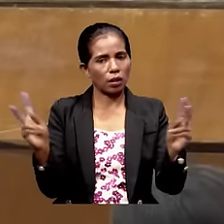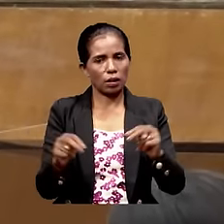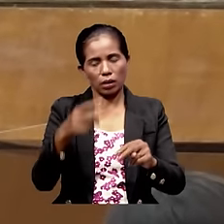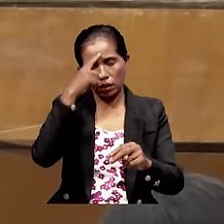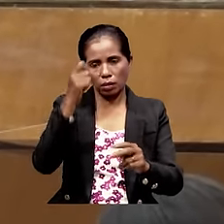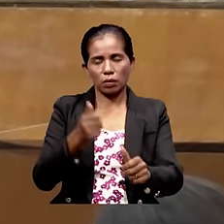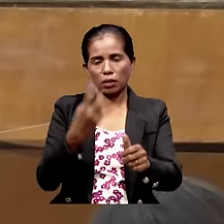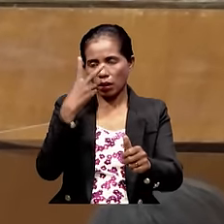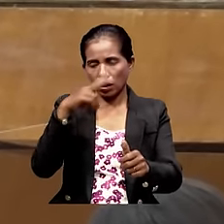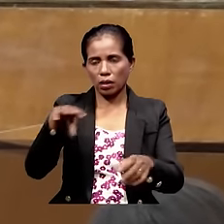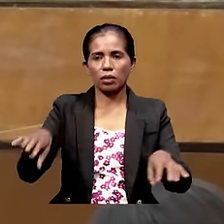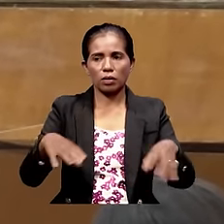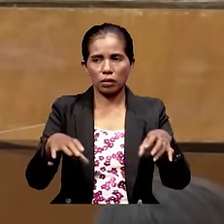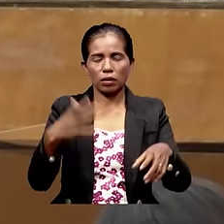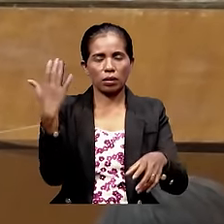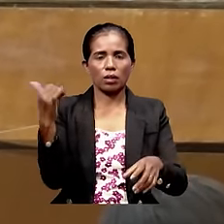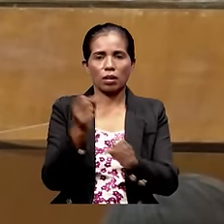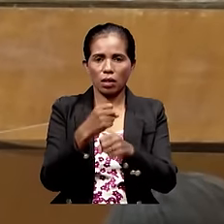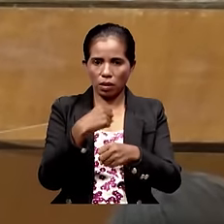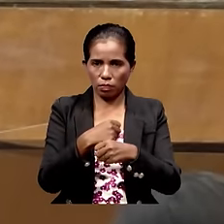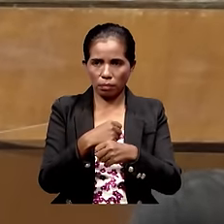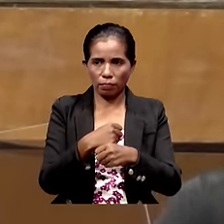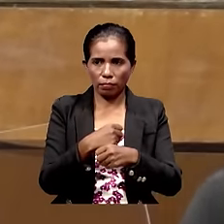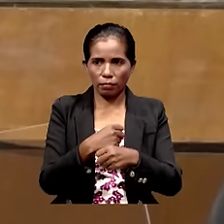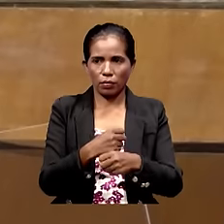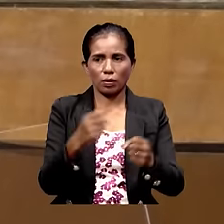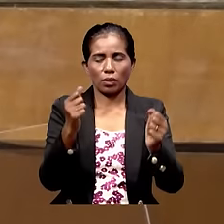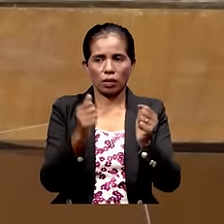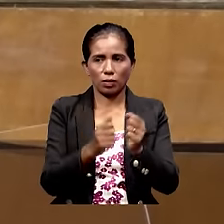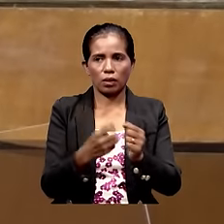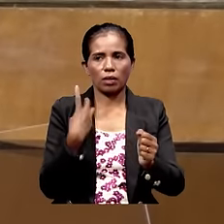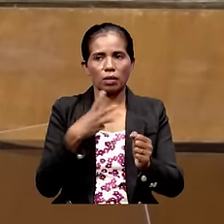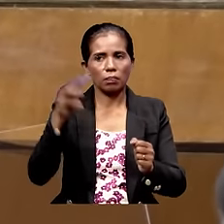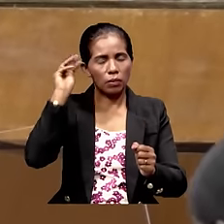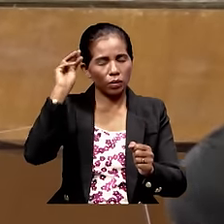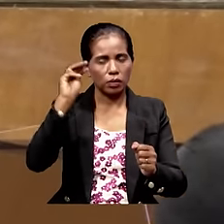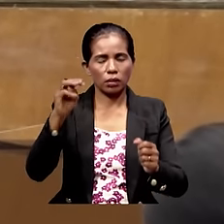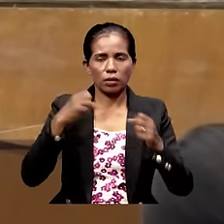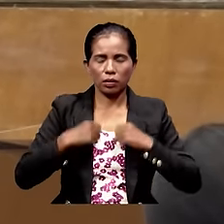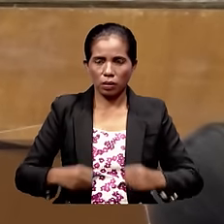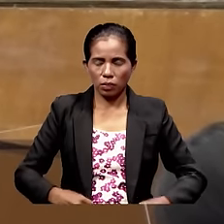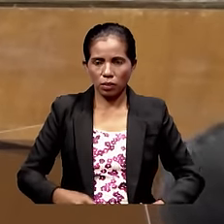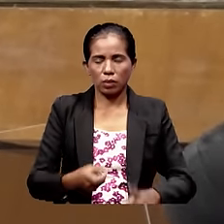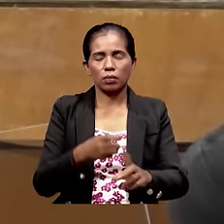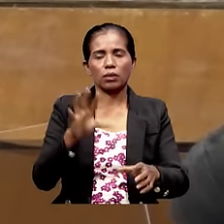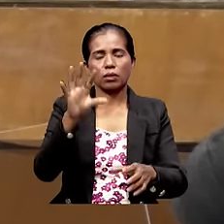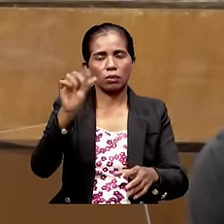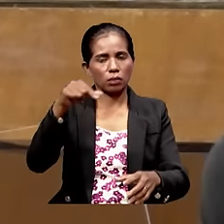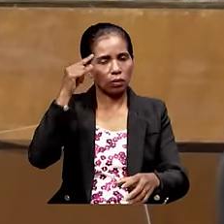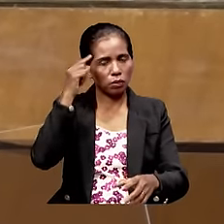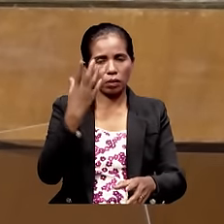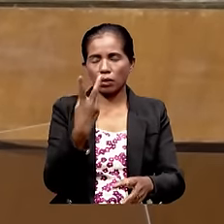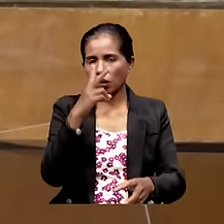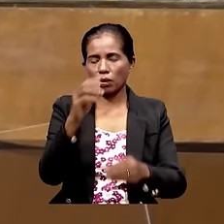ia avaliação serviço na bema ka durante ne halau. E hono ne maka Ministério da Saúde, liu se no governo Rasik, halau gestão de recursos